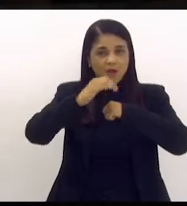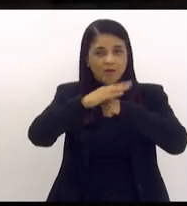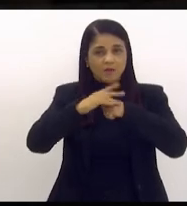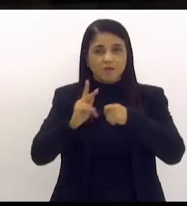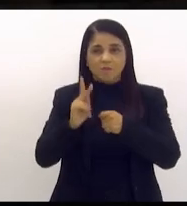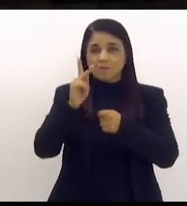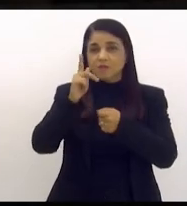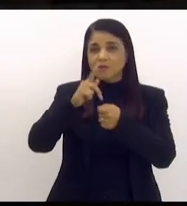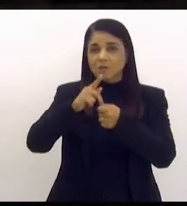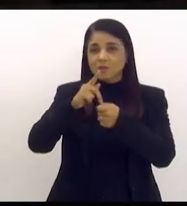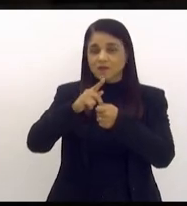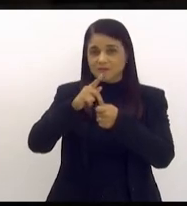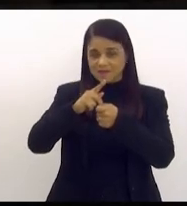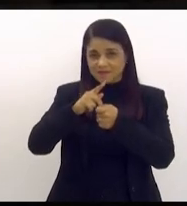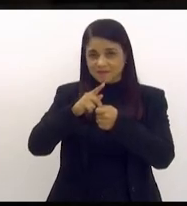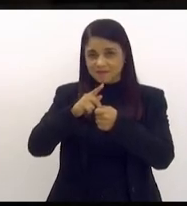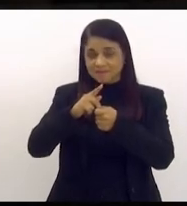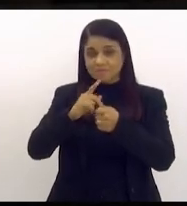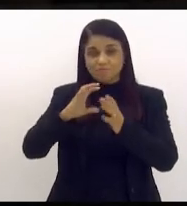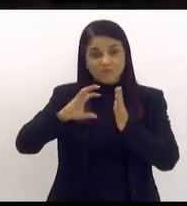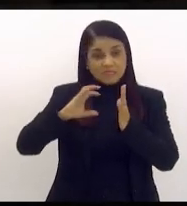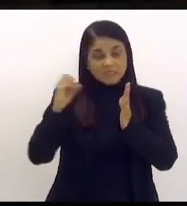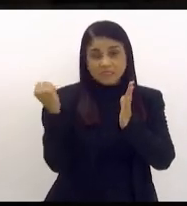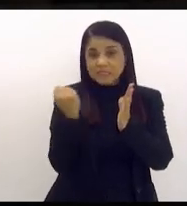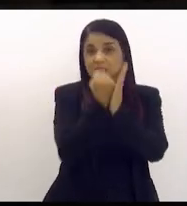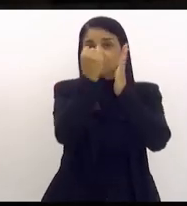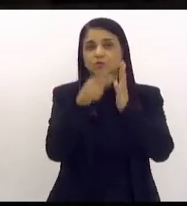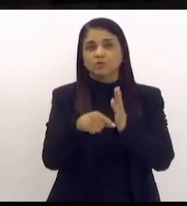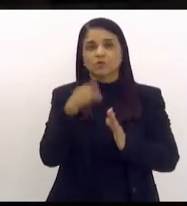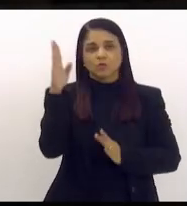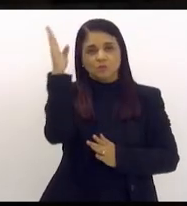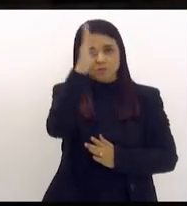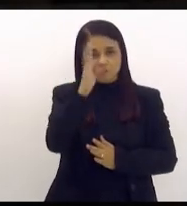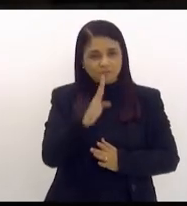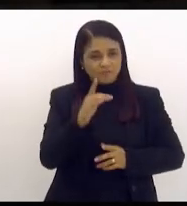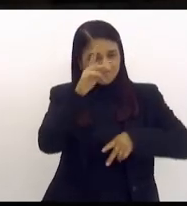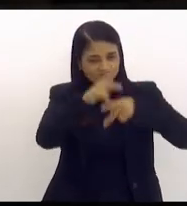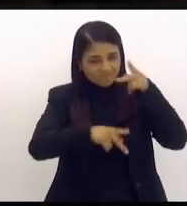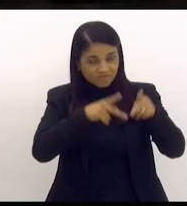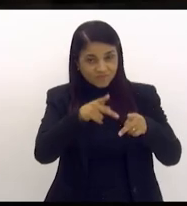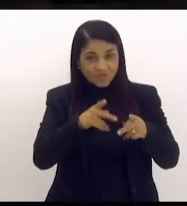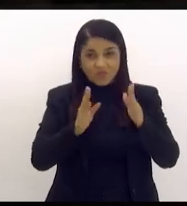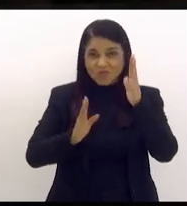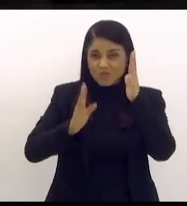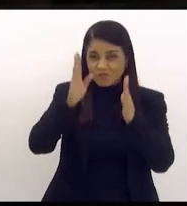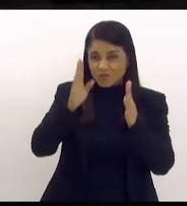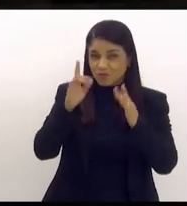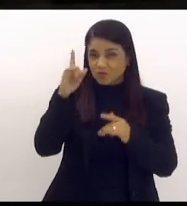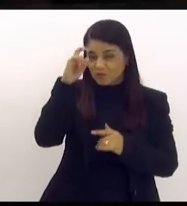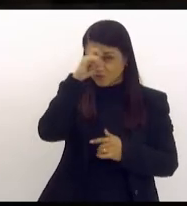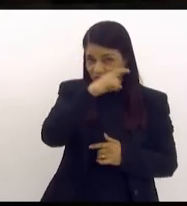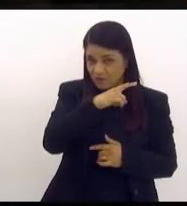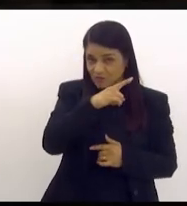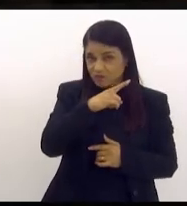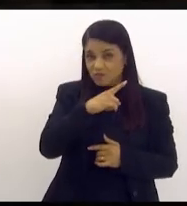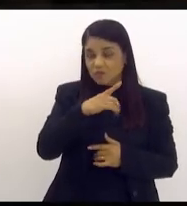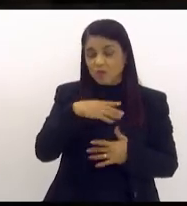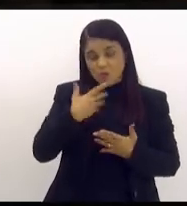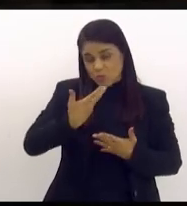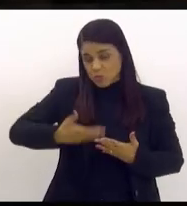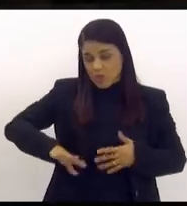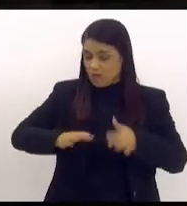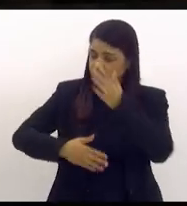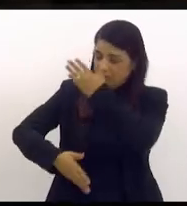que era a a simbologia do povo brasileiro com os tempos sombrios e eu não quero aqui falar de tempo Sombrio que se